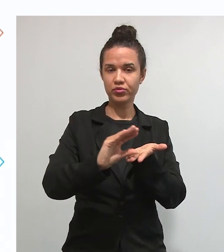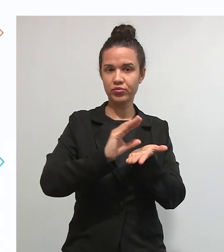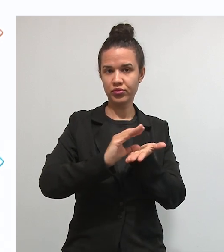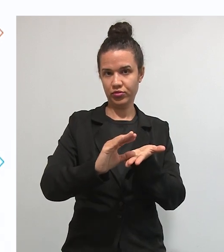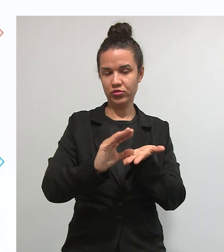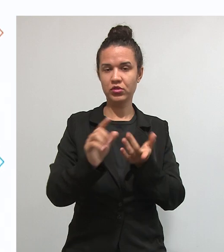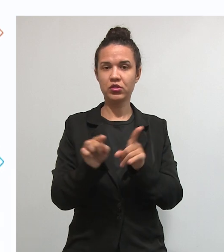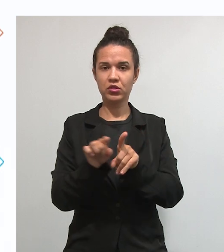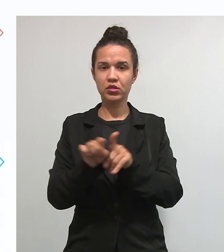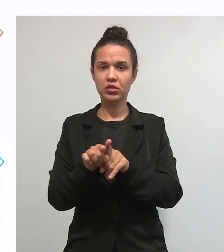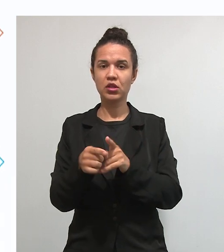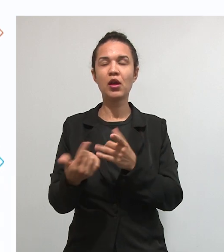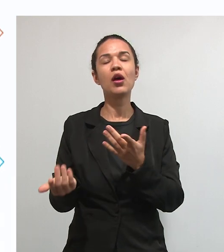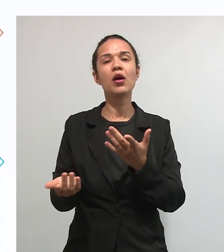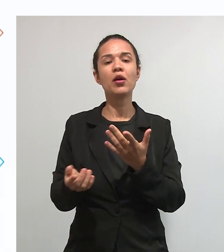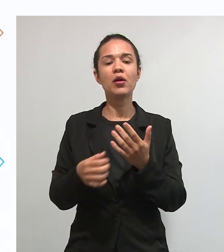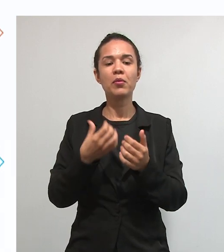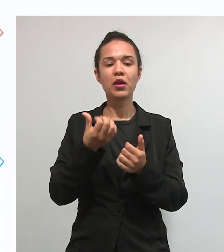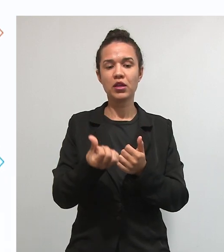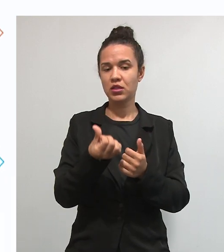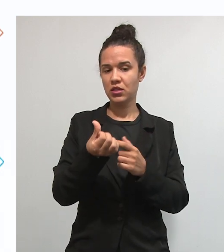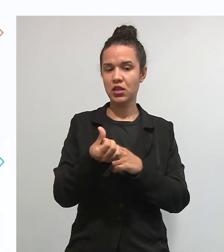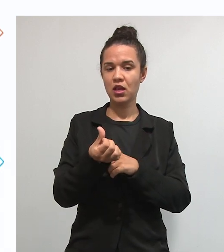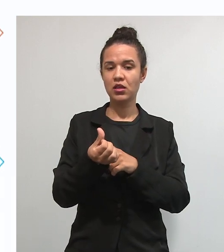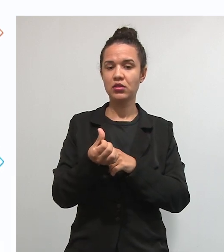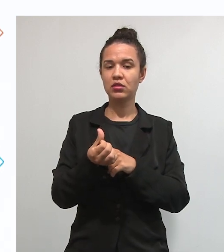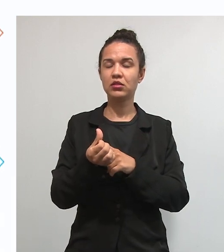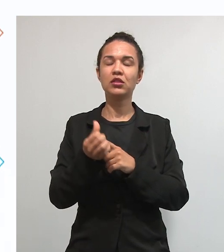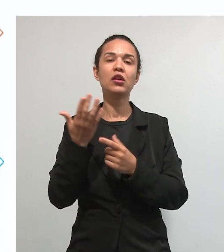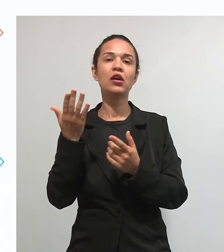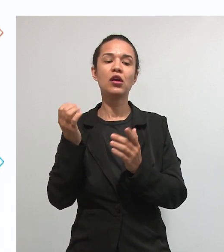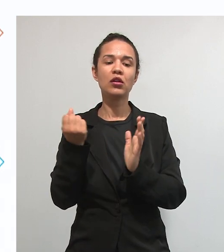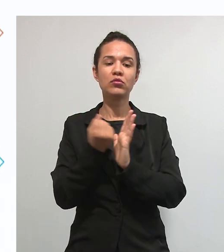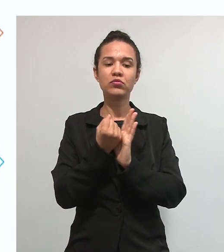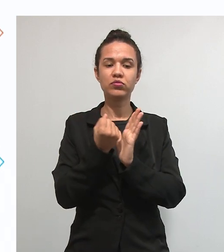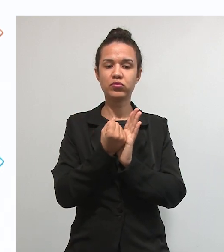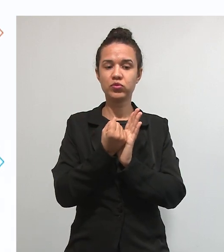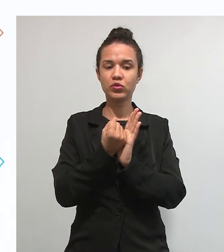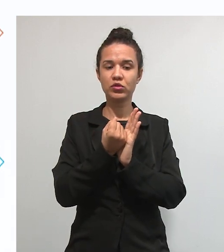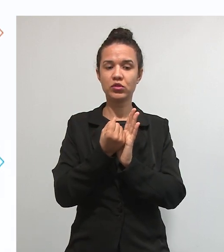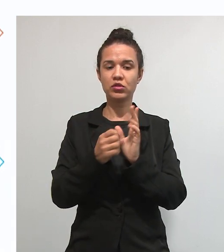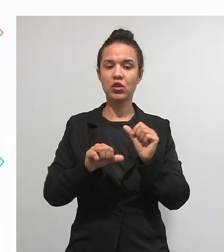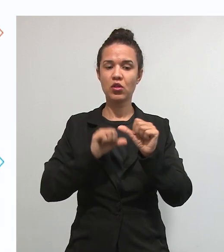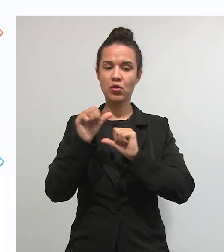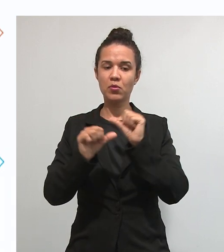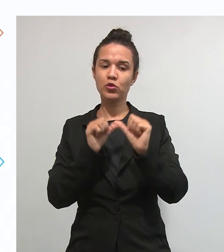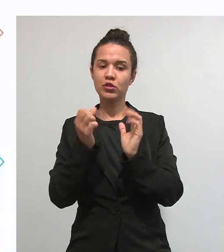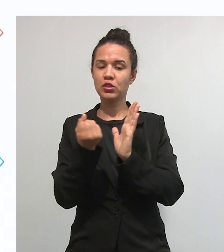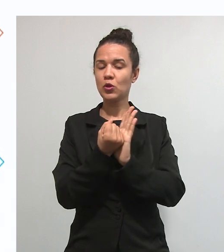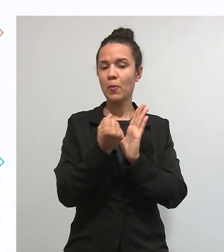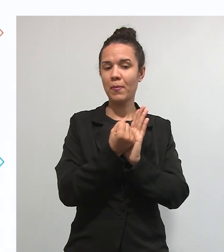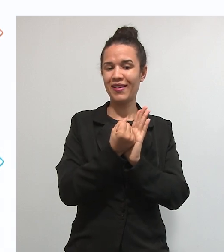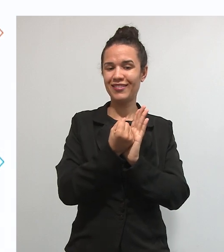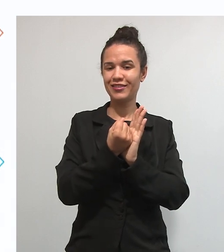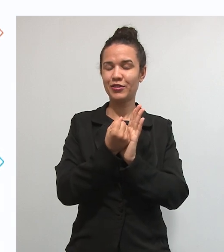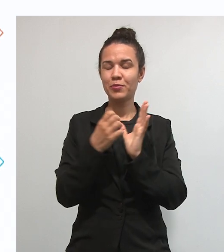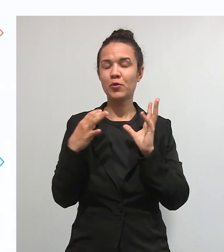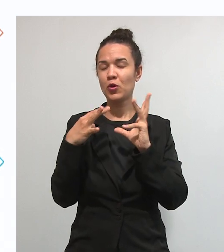na demonstração da mutação do patrimônio líquido, é onde é verificado o patrimônio líquido e sua